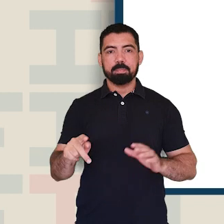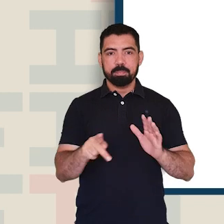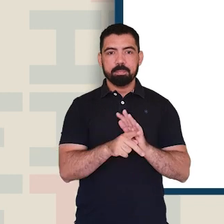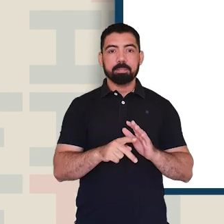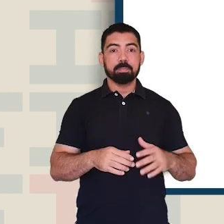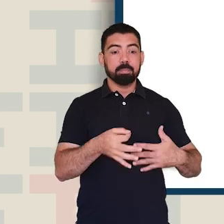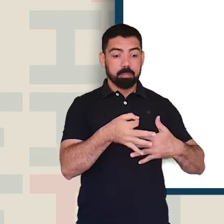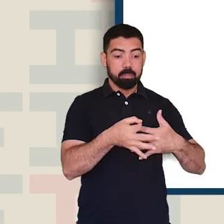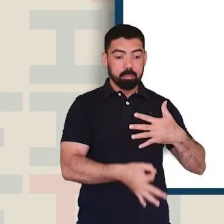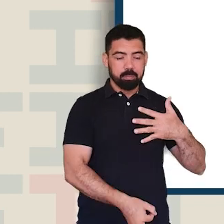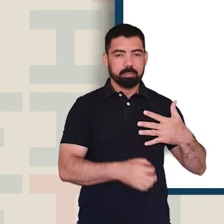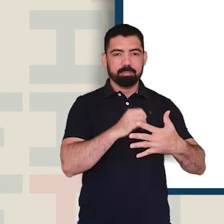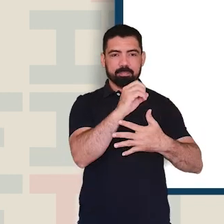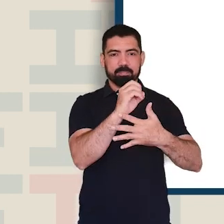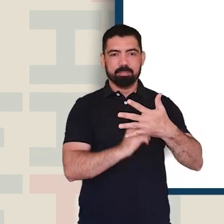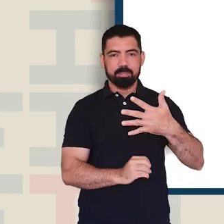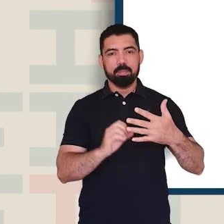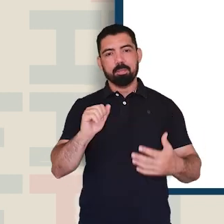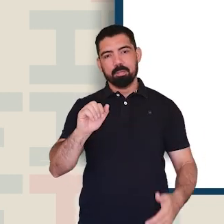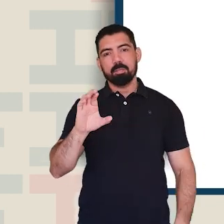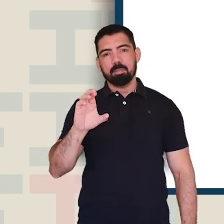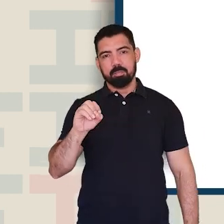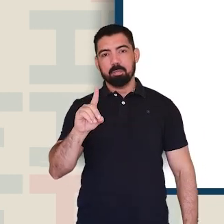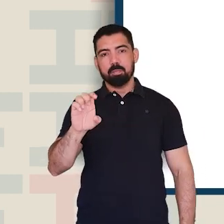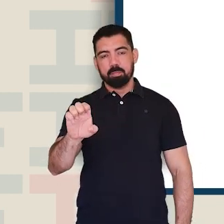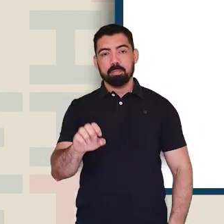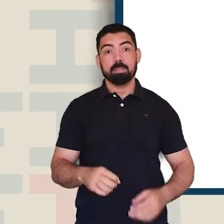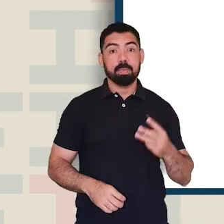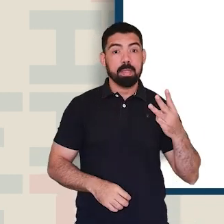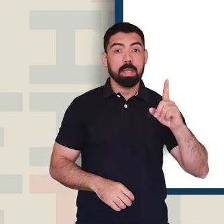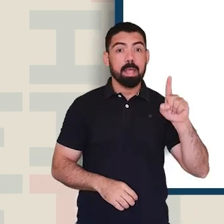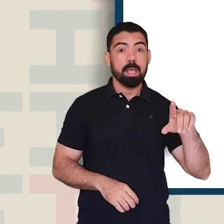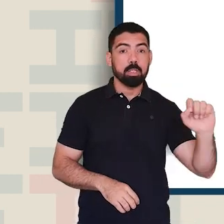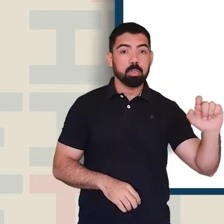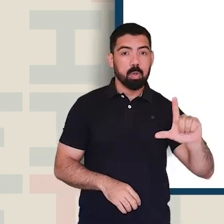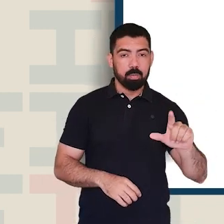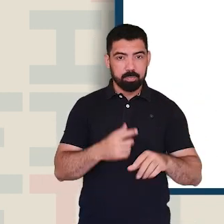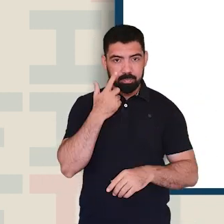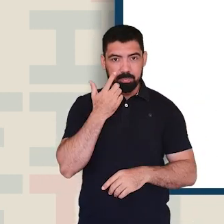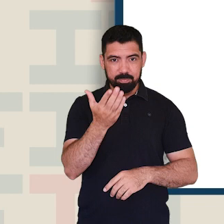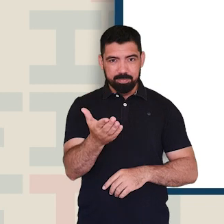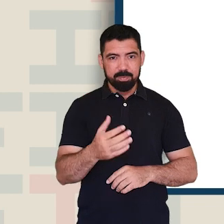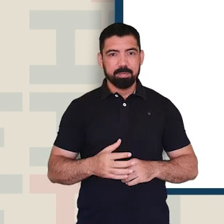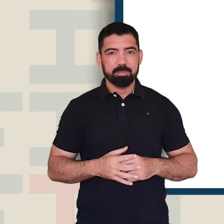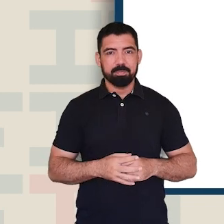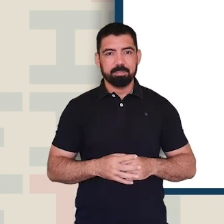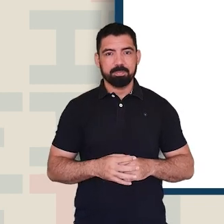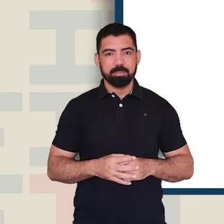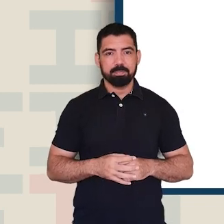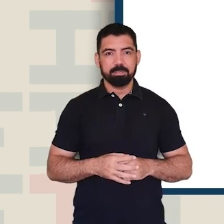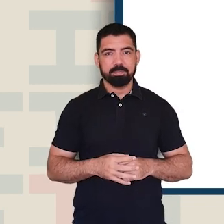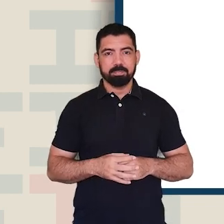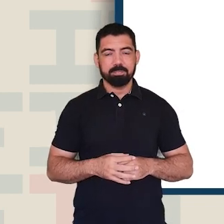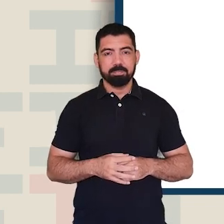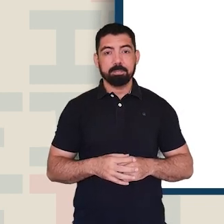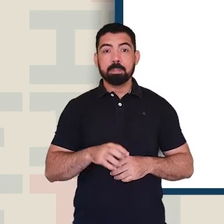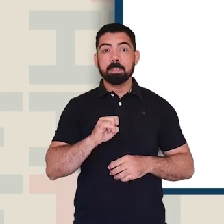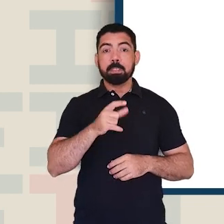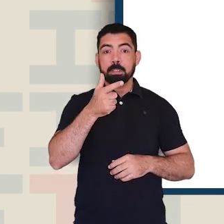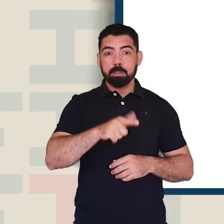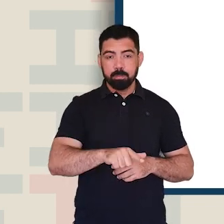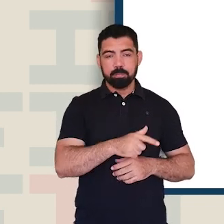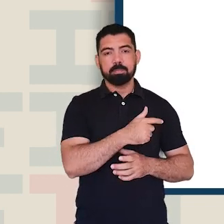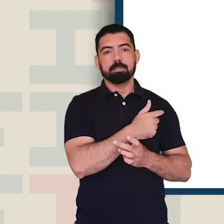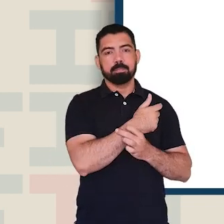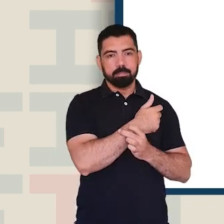para acordes. O terceiro é o Sol, né, que é o G. Então, se eu fizer a